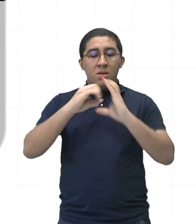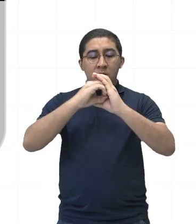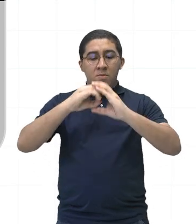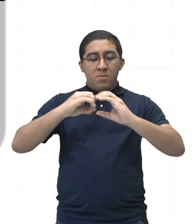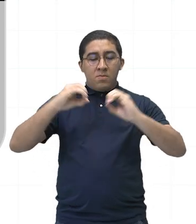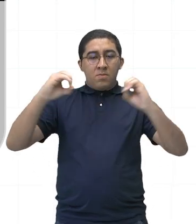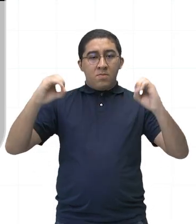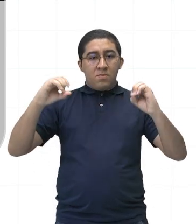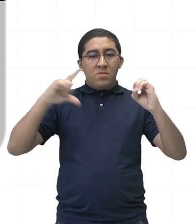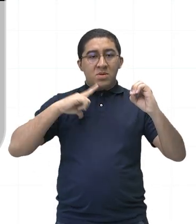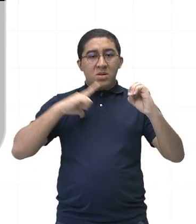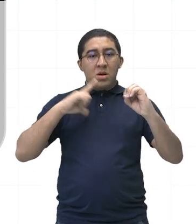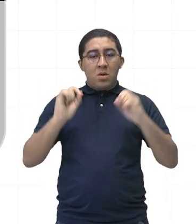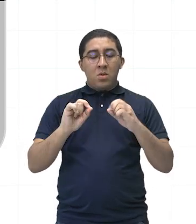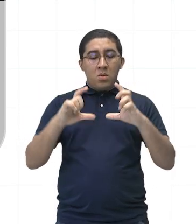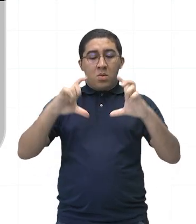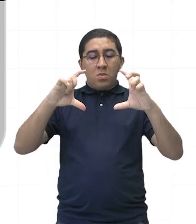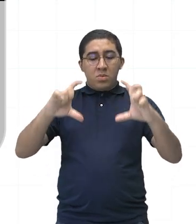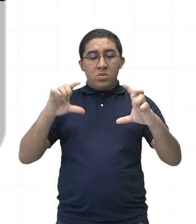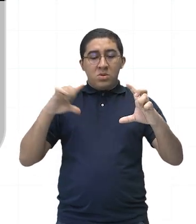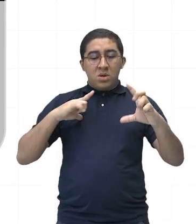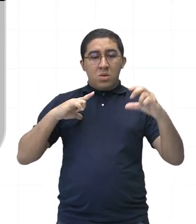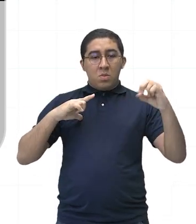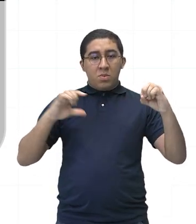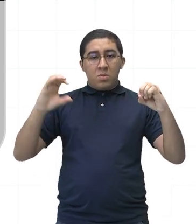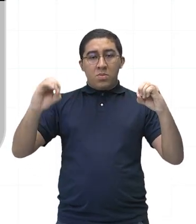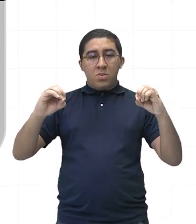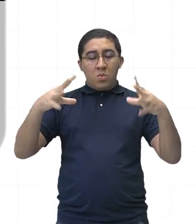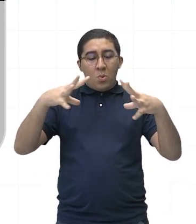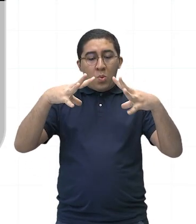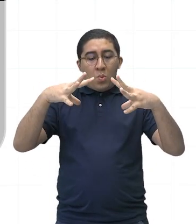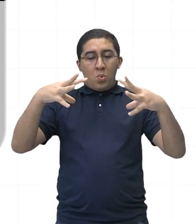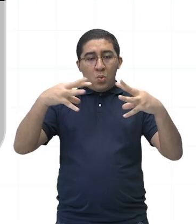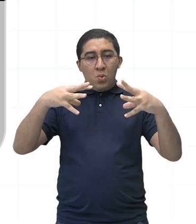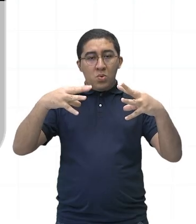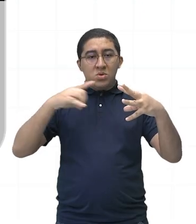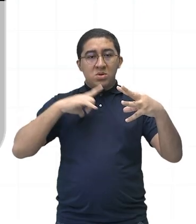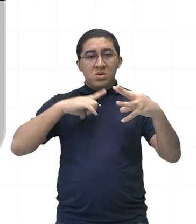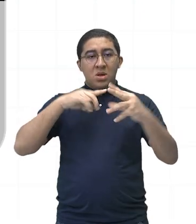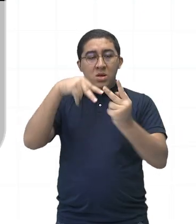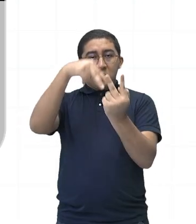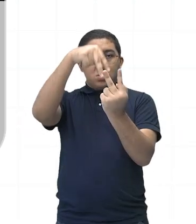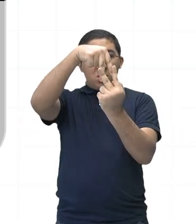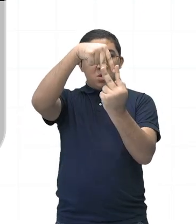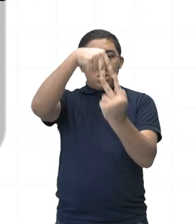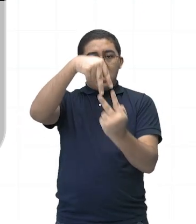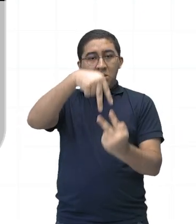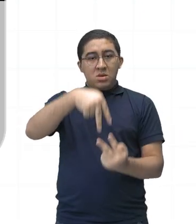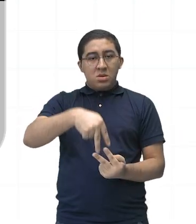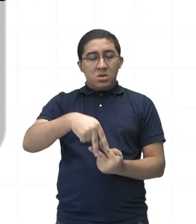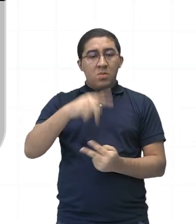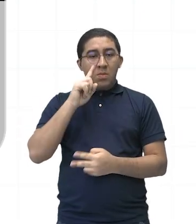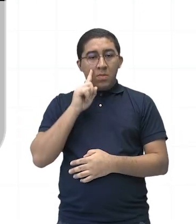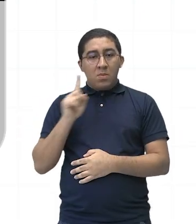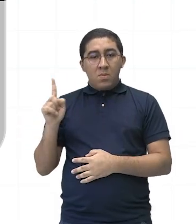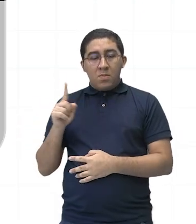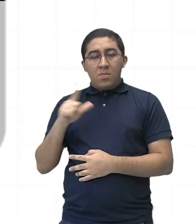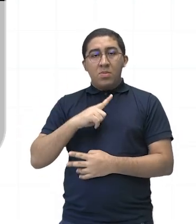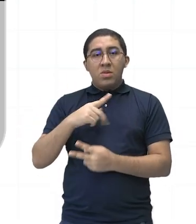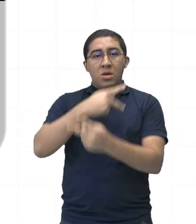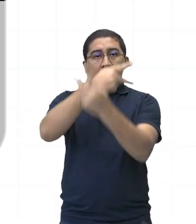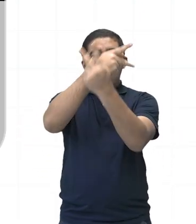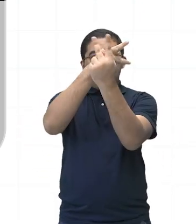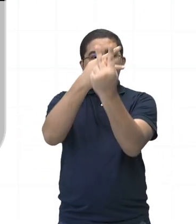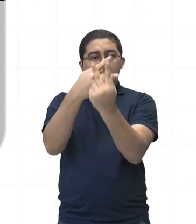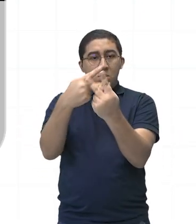se alinhando na placa equatorial, ou seja, nessa porção mediana da célula. Agora, na anáfase, os cromossomos